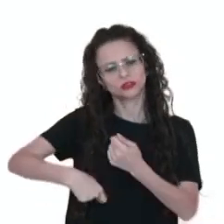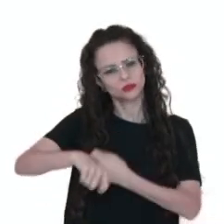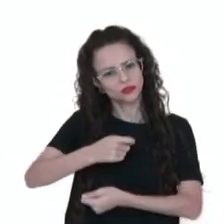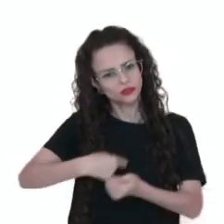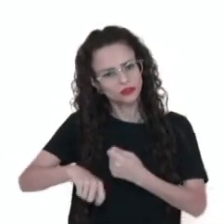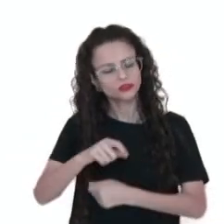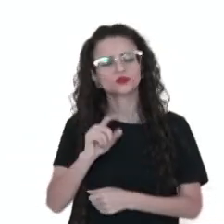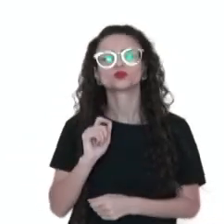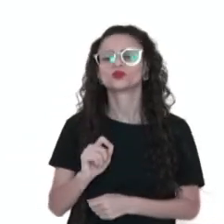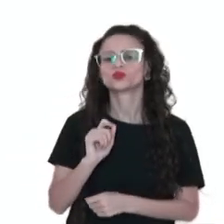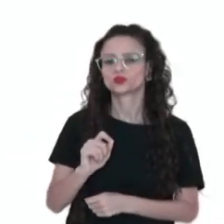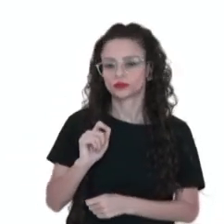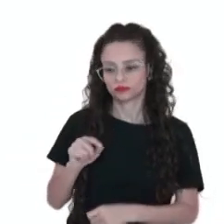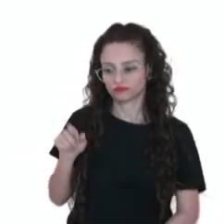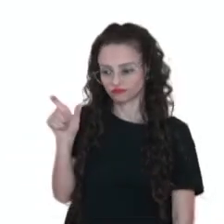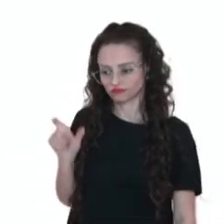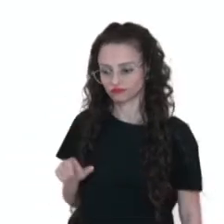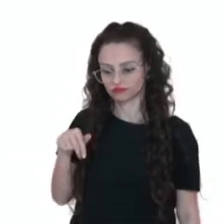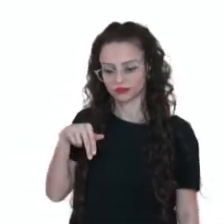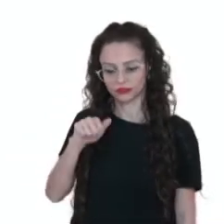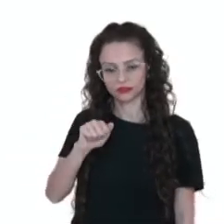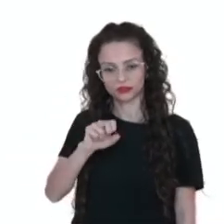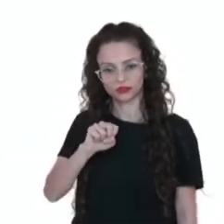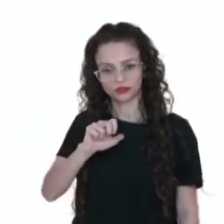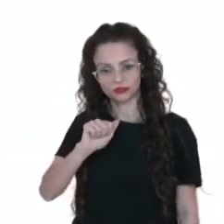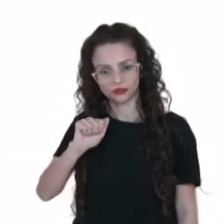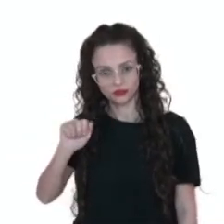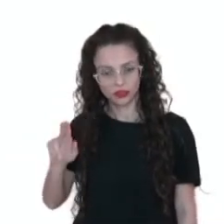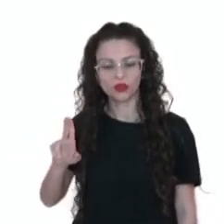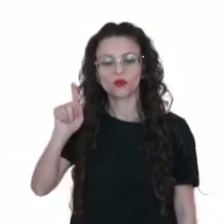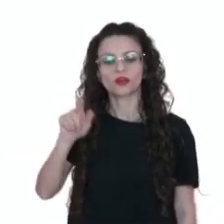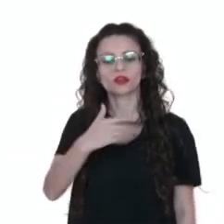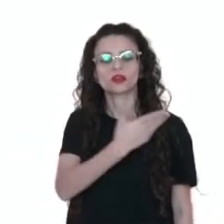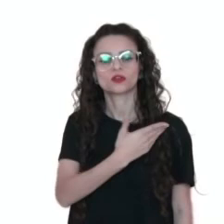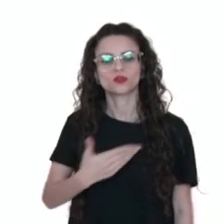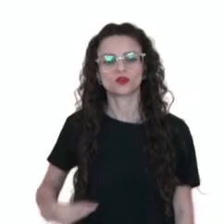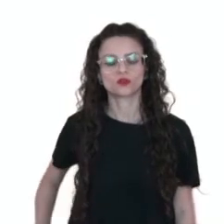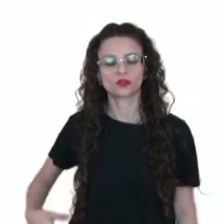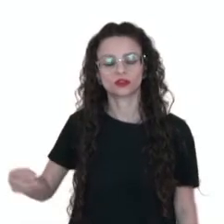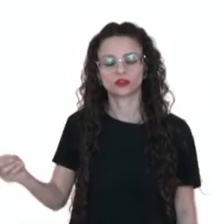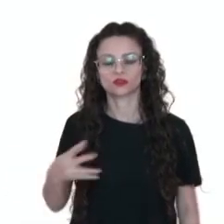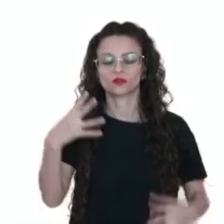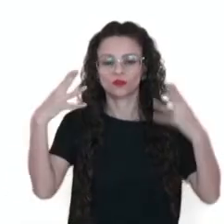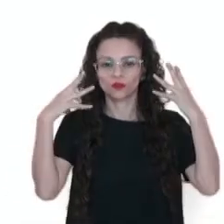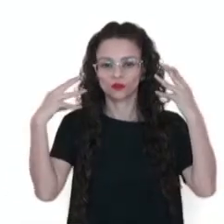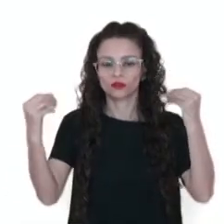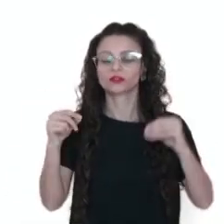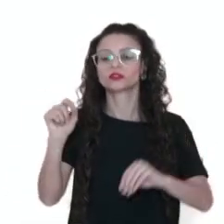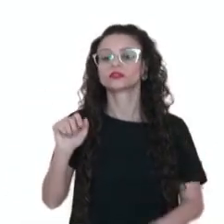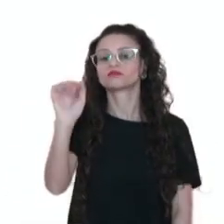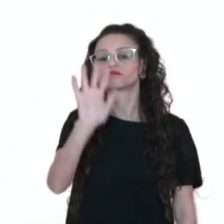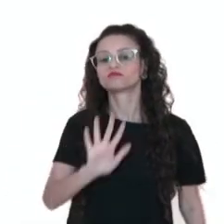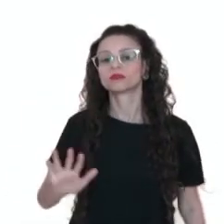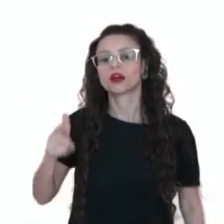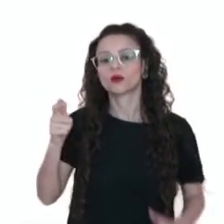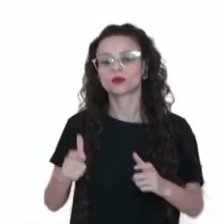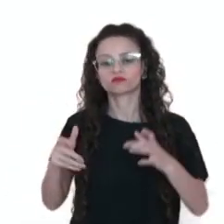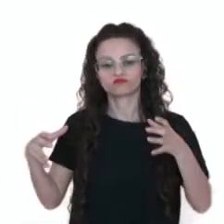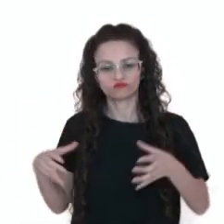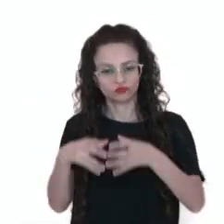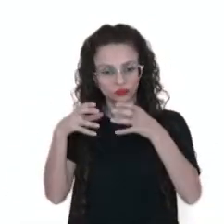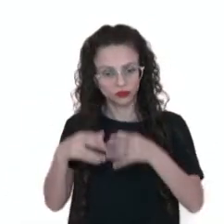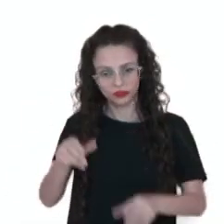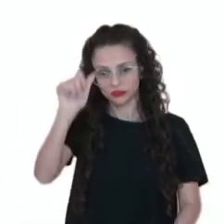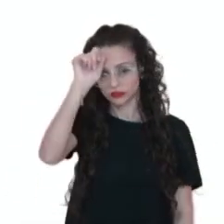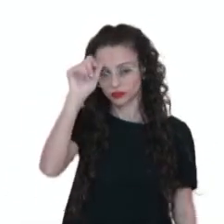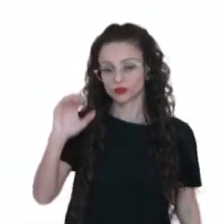administrativas adotadas por Maurício de Nassau, governador da Nova Holanda em território dominado pelo governo da Companhia das Índias